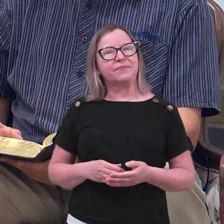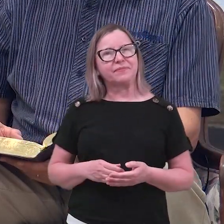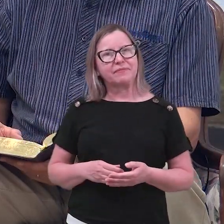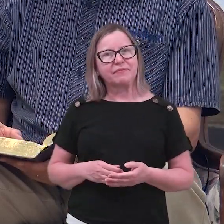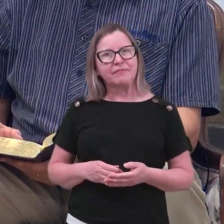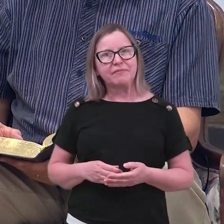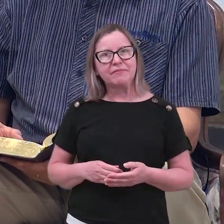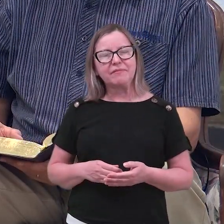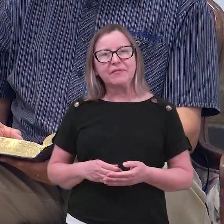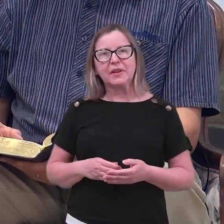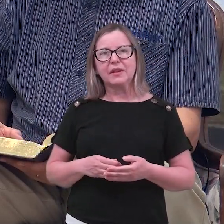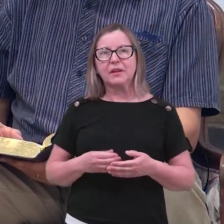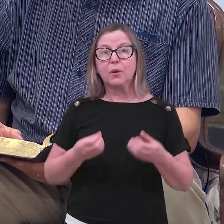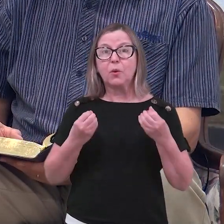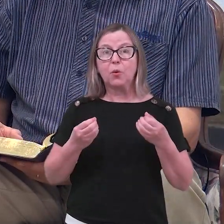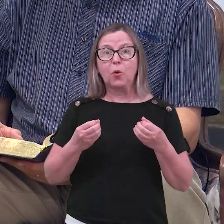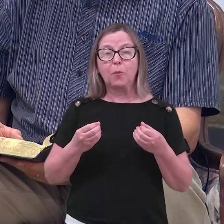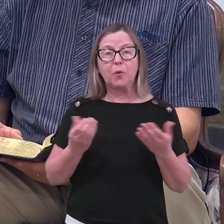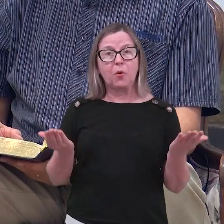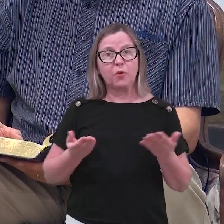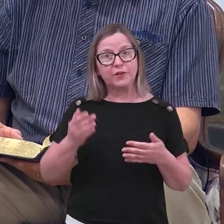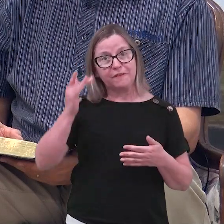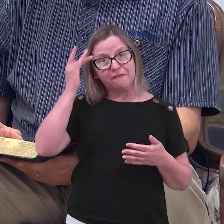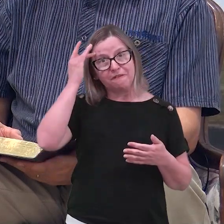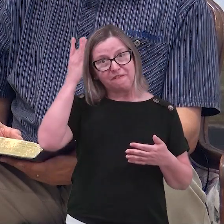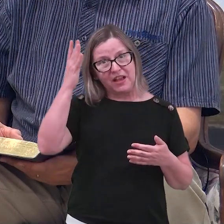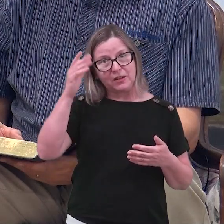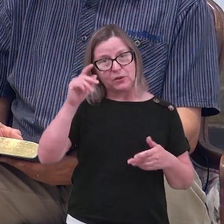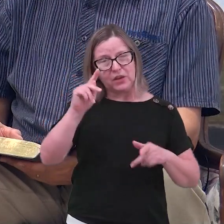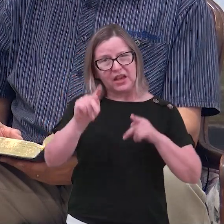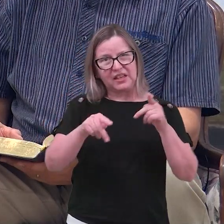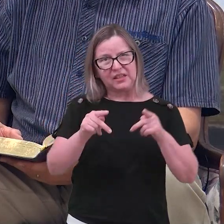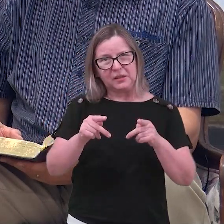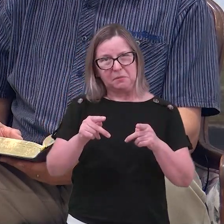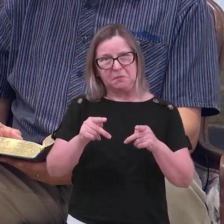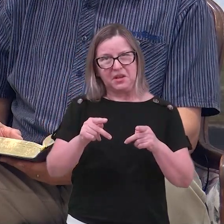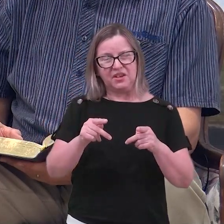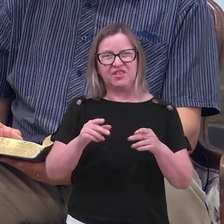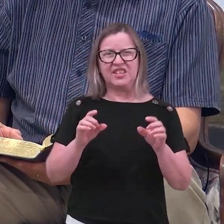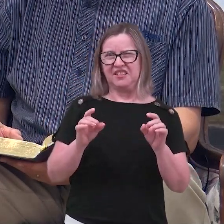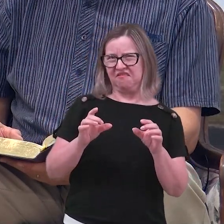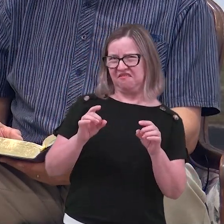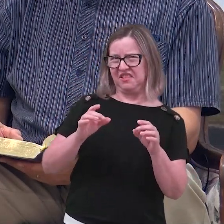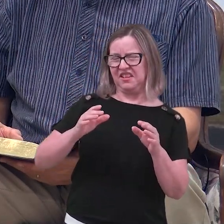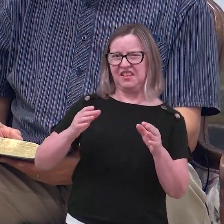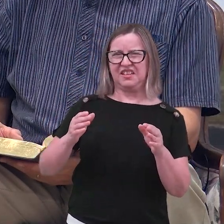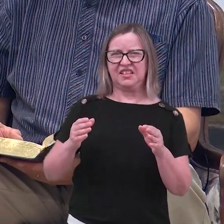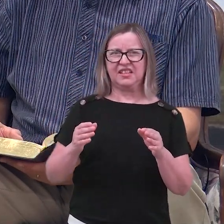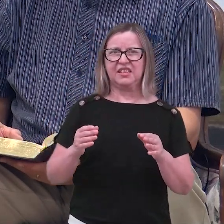Como é fácil hoje as pessoas serem compradas, como é fácil hoje as pessoas...